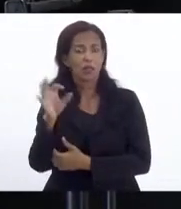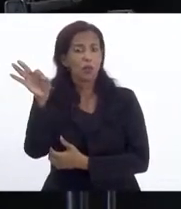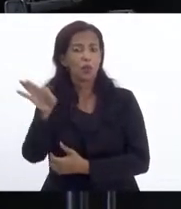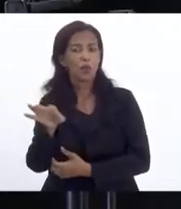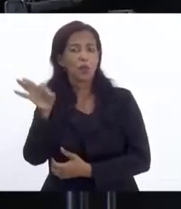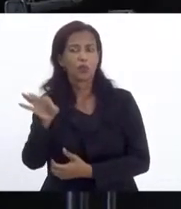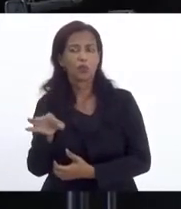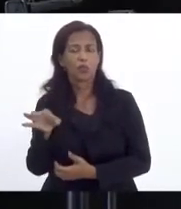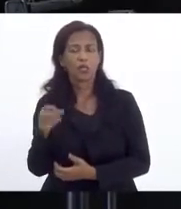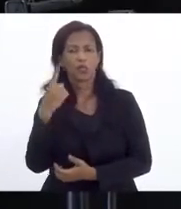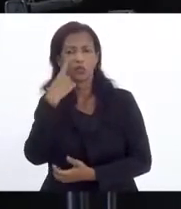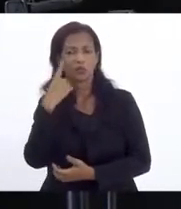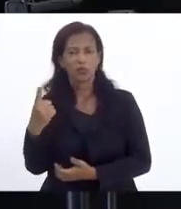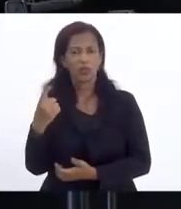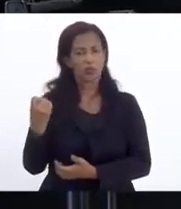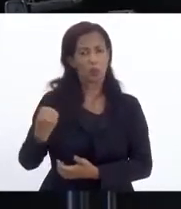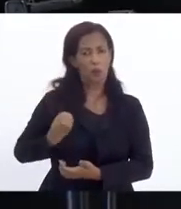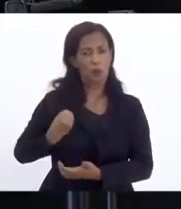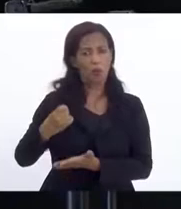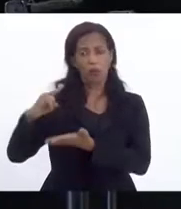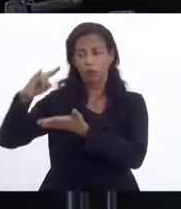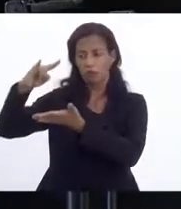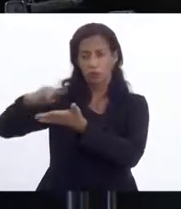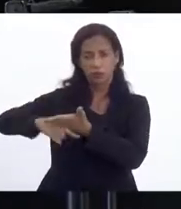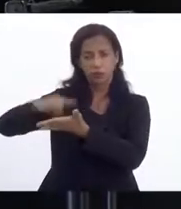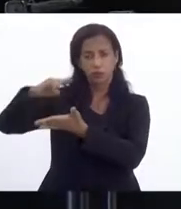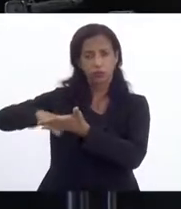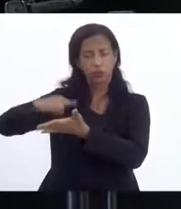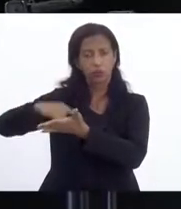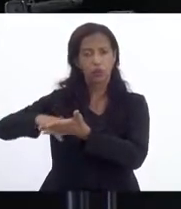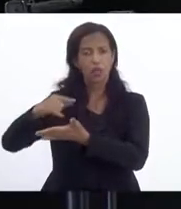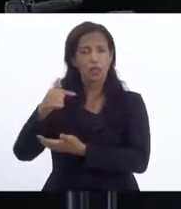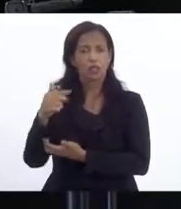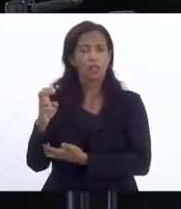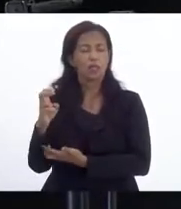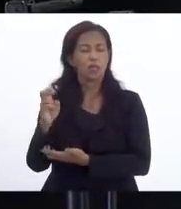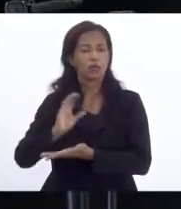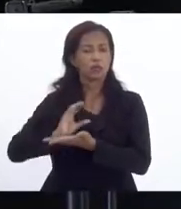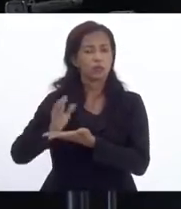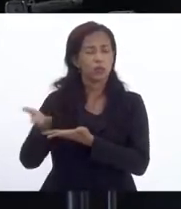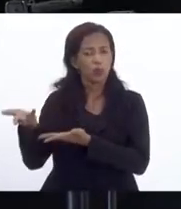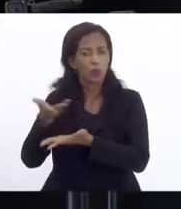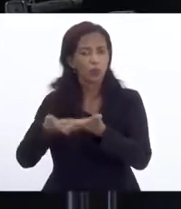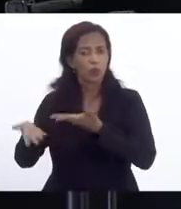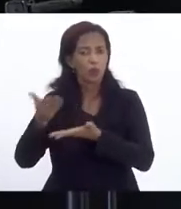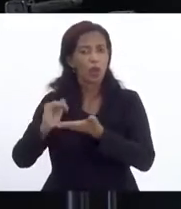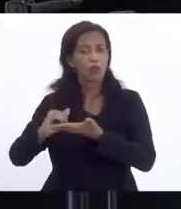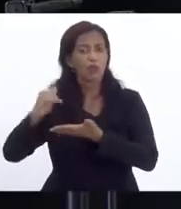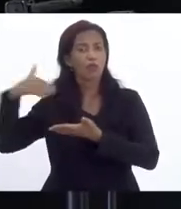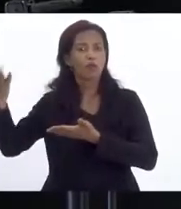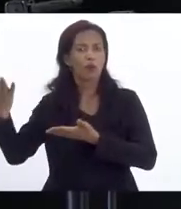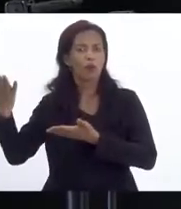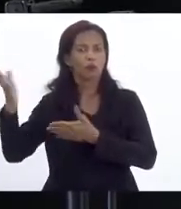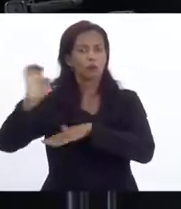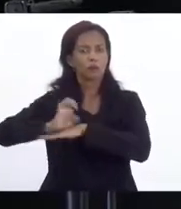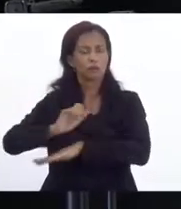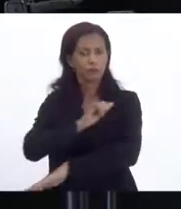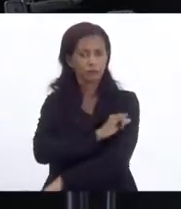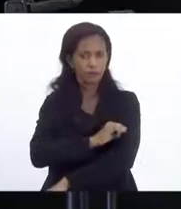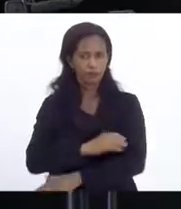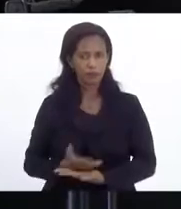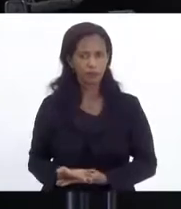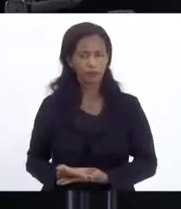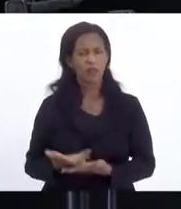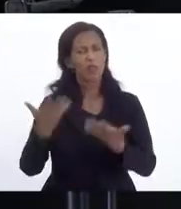vocês receberam aí uma nota técnica da assessoria fiscal, 75% dos fornecedores da Petrobras estão fora do Estado do Rio de Janeiro. Vamos usar